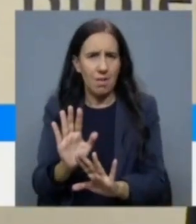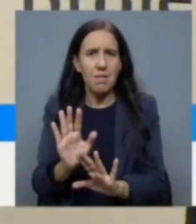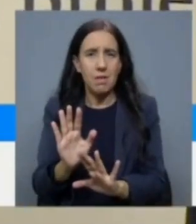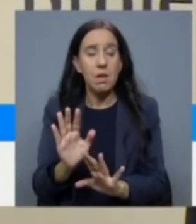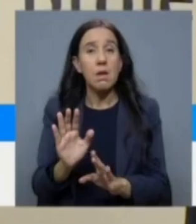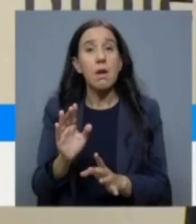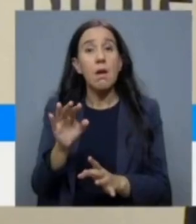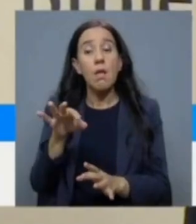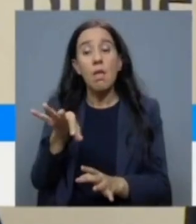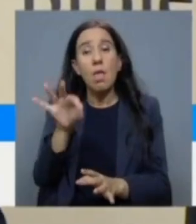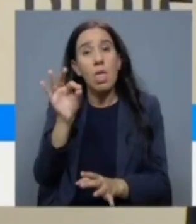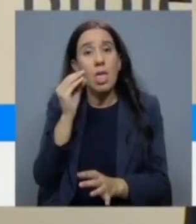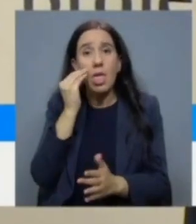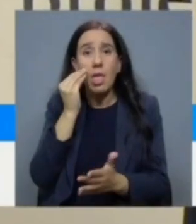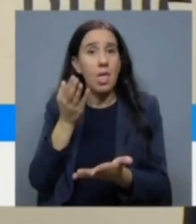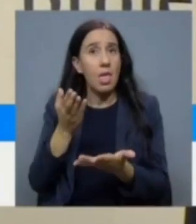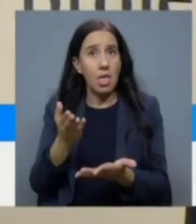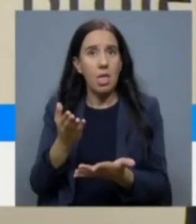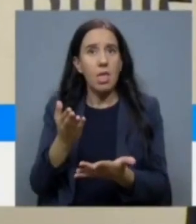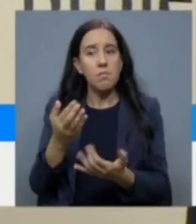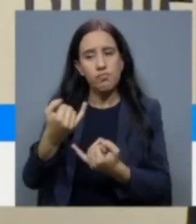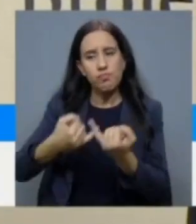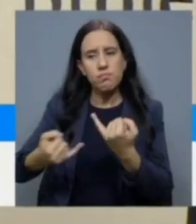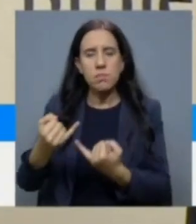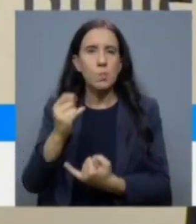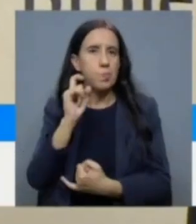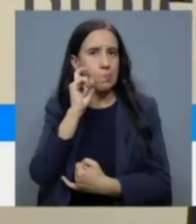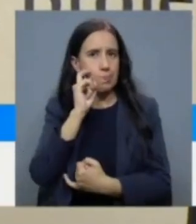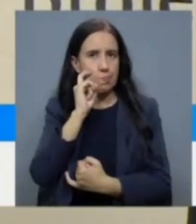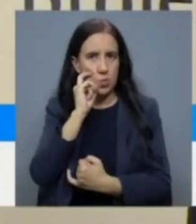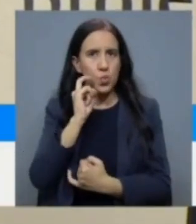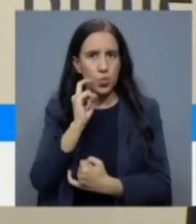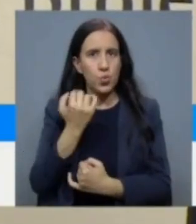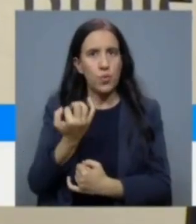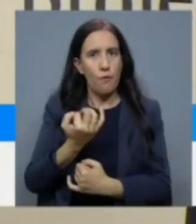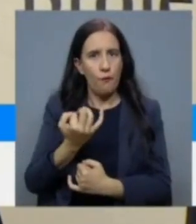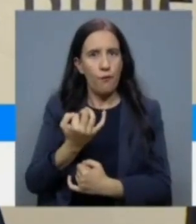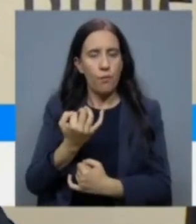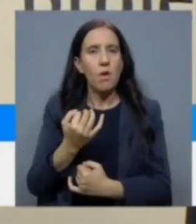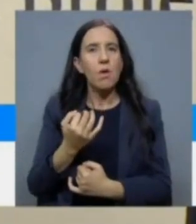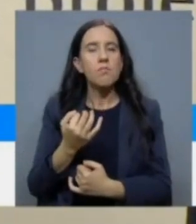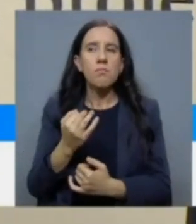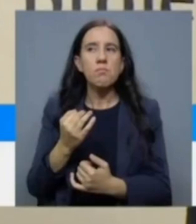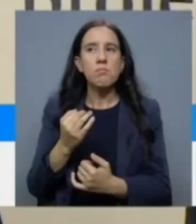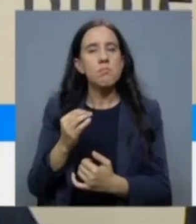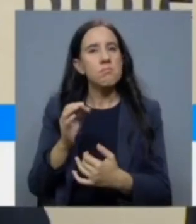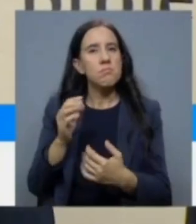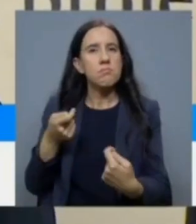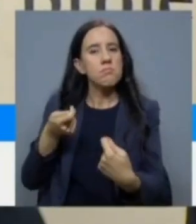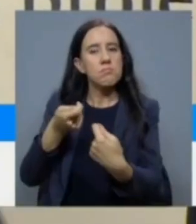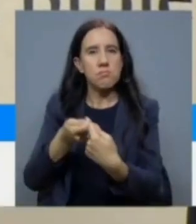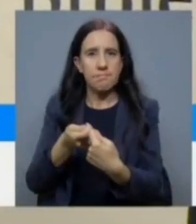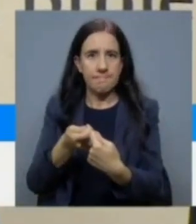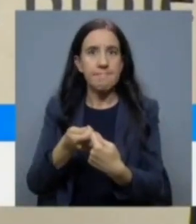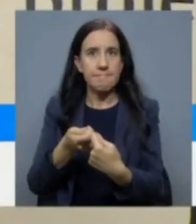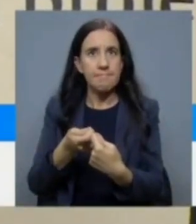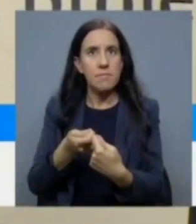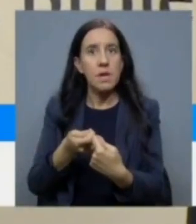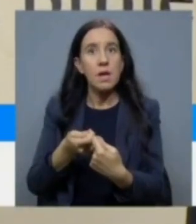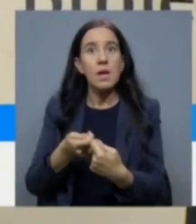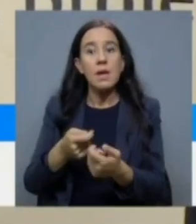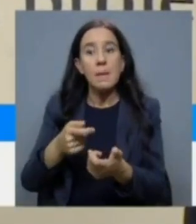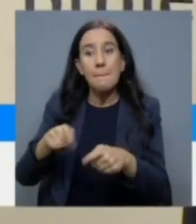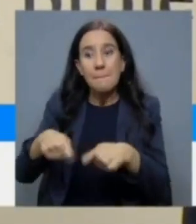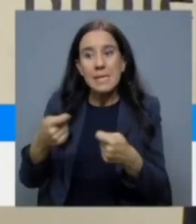solução segura, uma solução que corresponde às necessidades